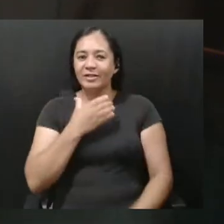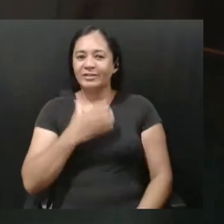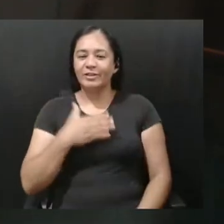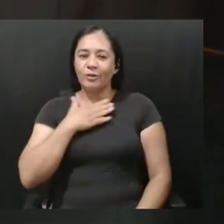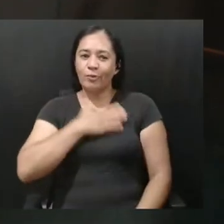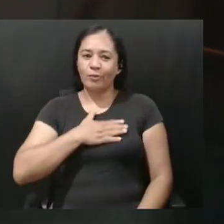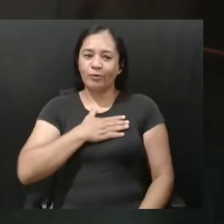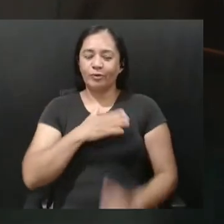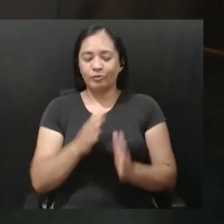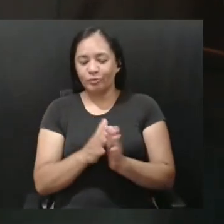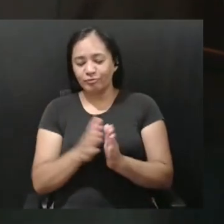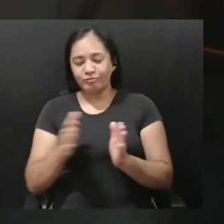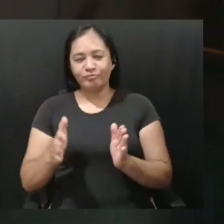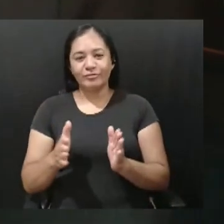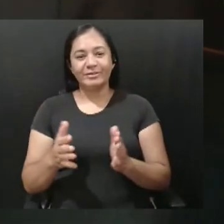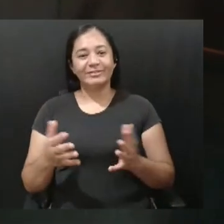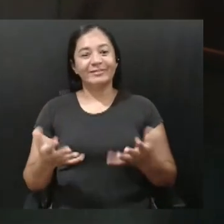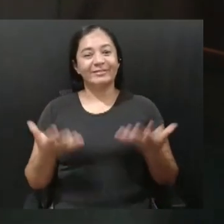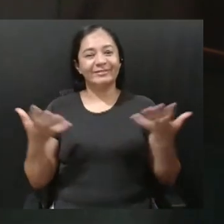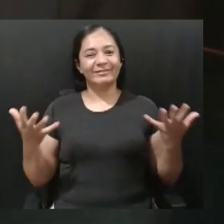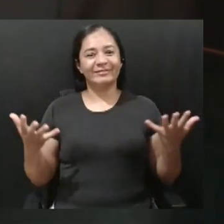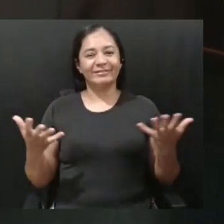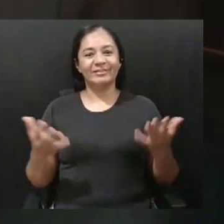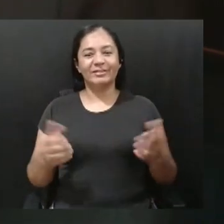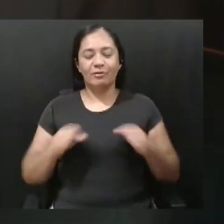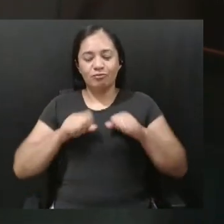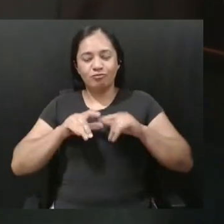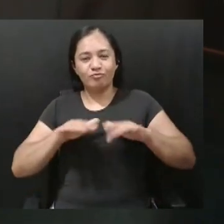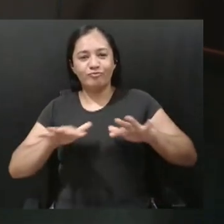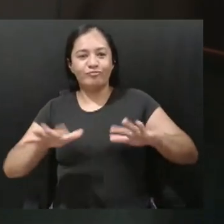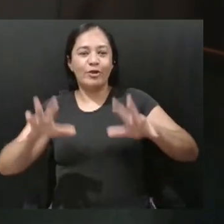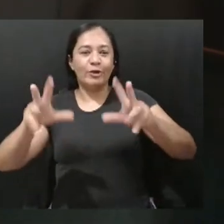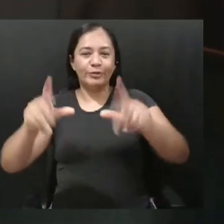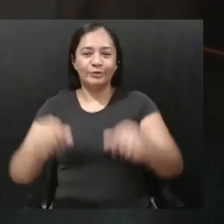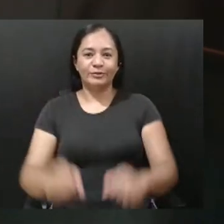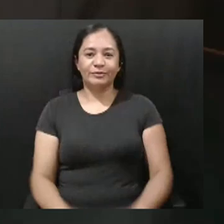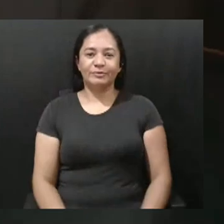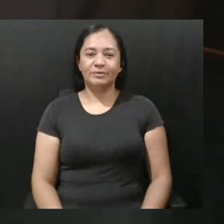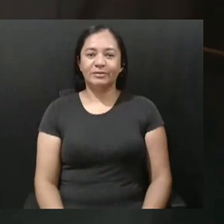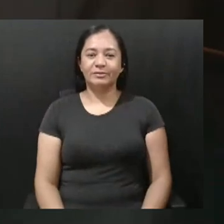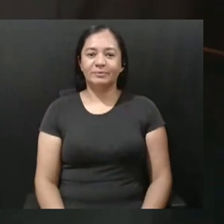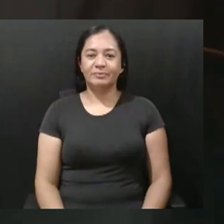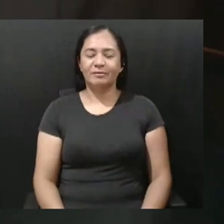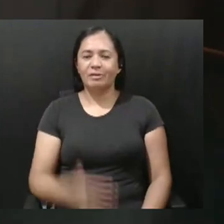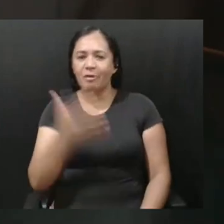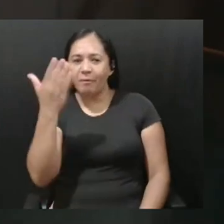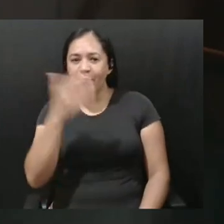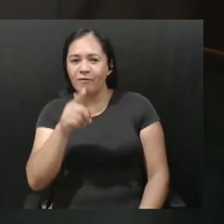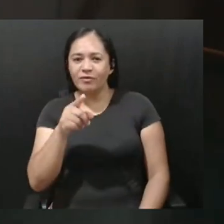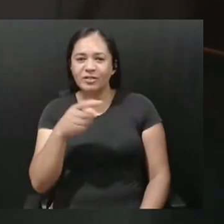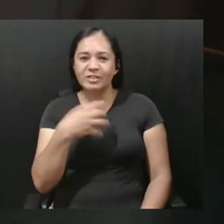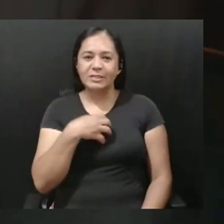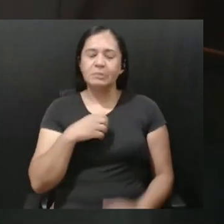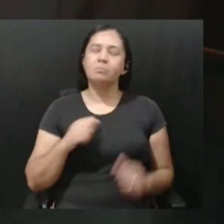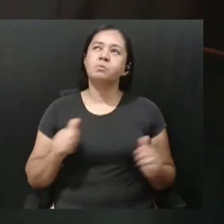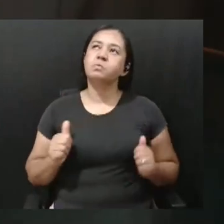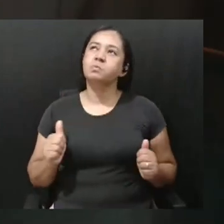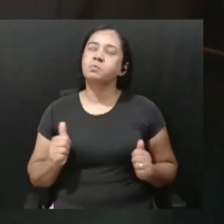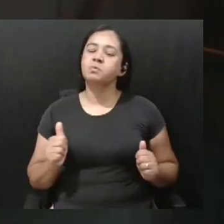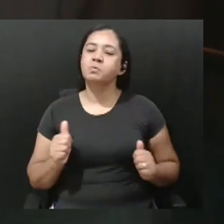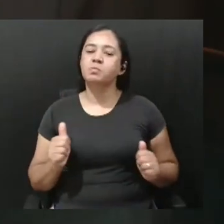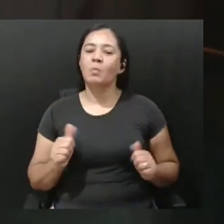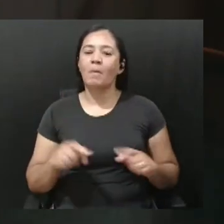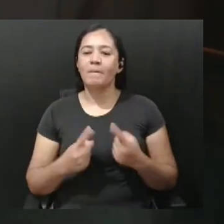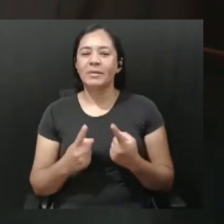momento, esse clima natalino vai invadindo tudo, né? Sem perceber, mesmo que você seja meio amarradão, meio emburrado assim, não